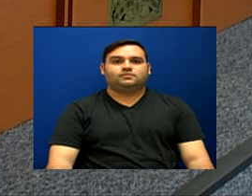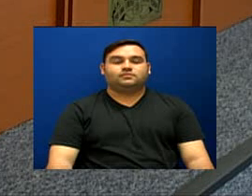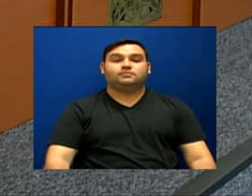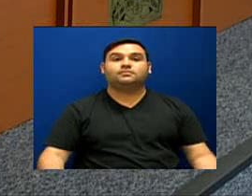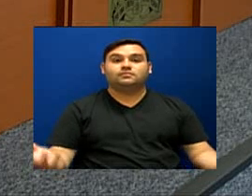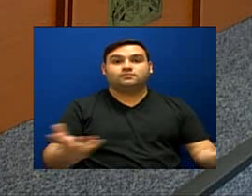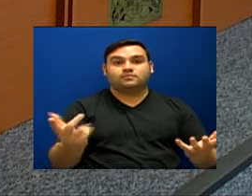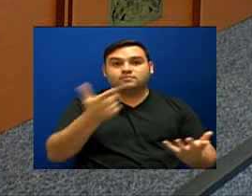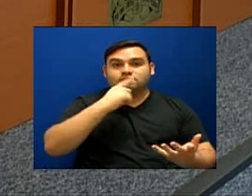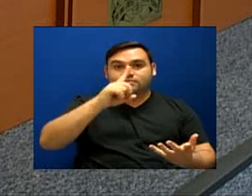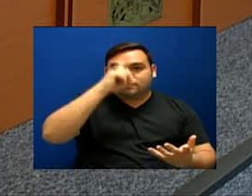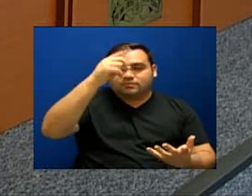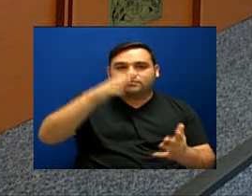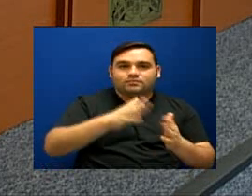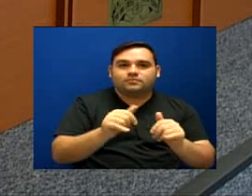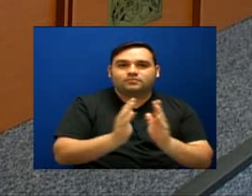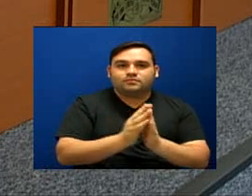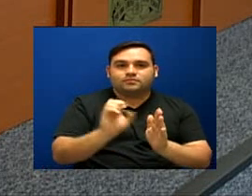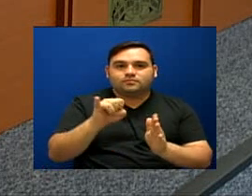O autor pede o voto sim.